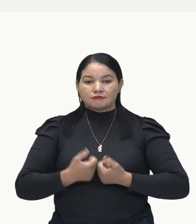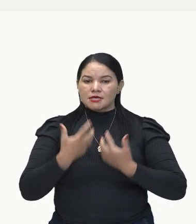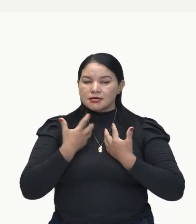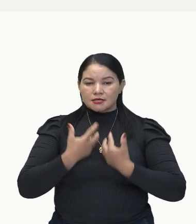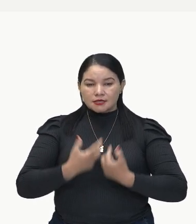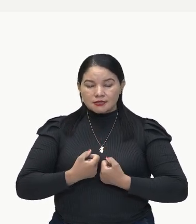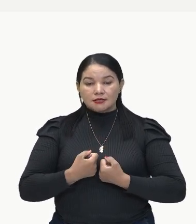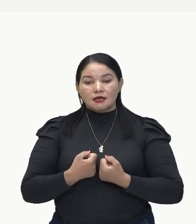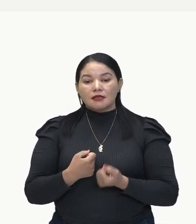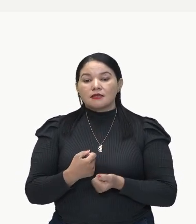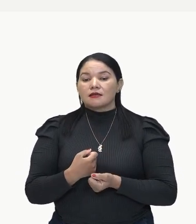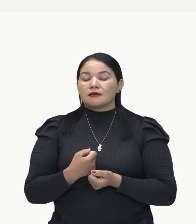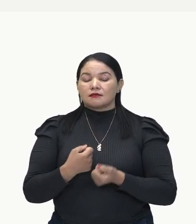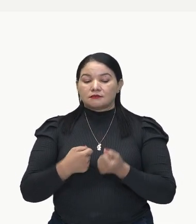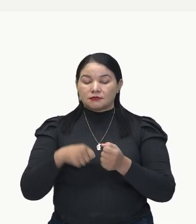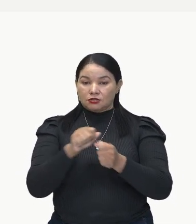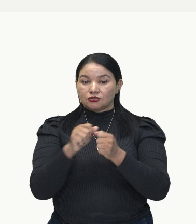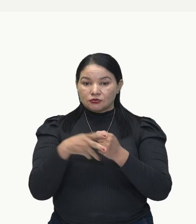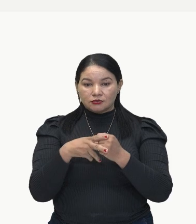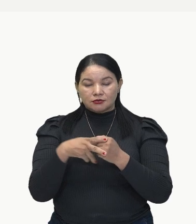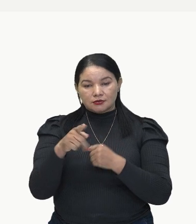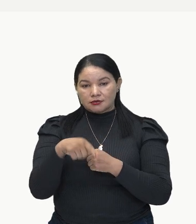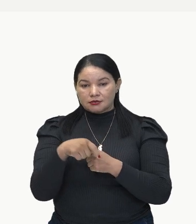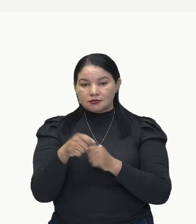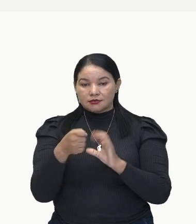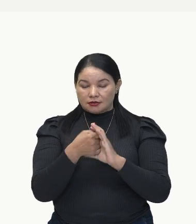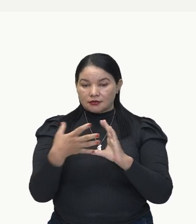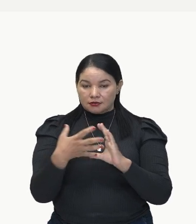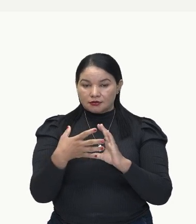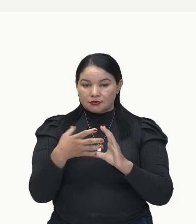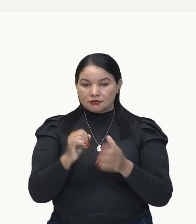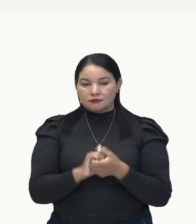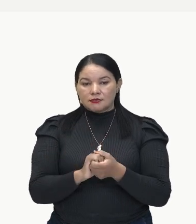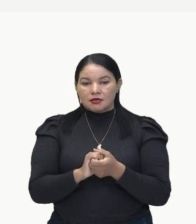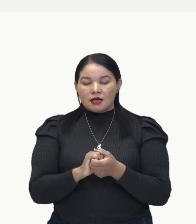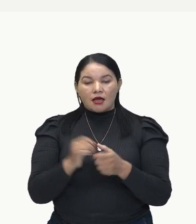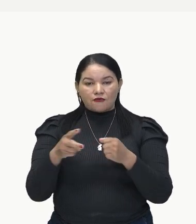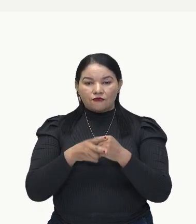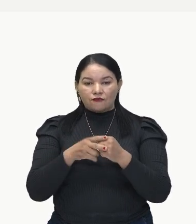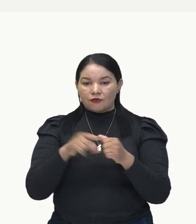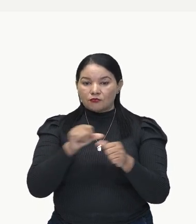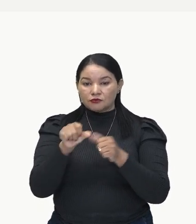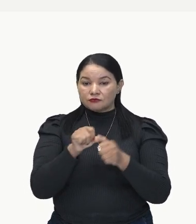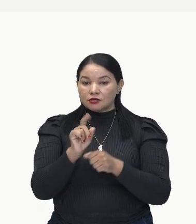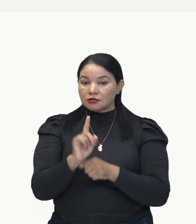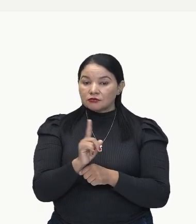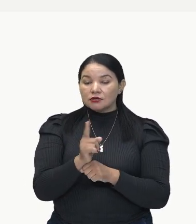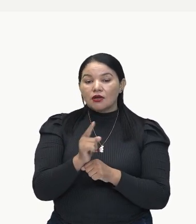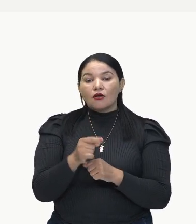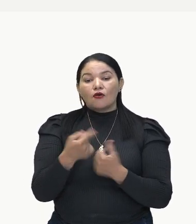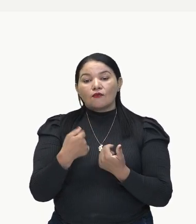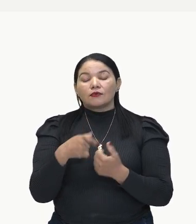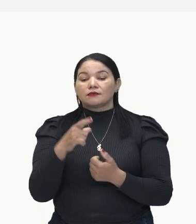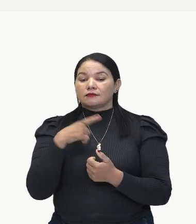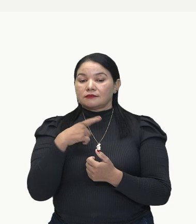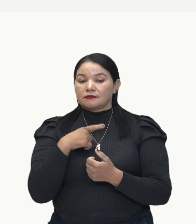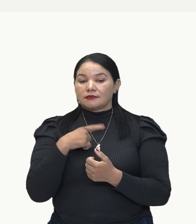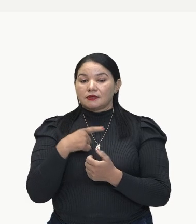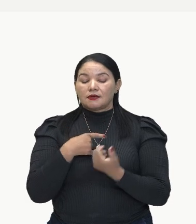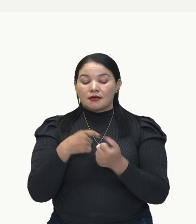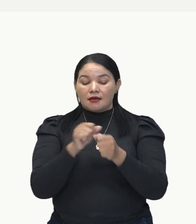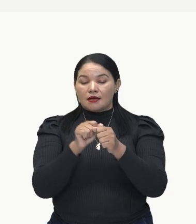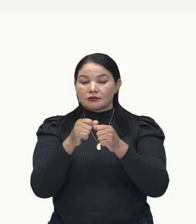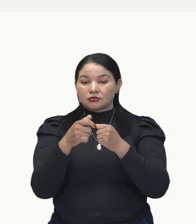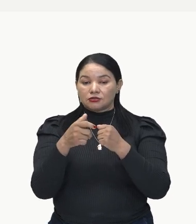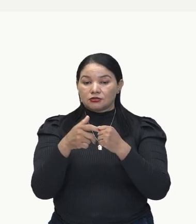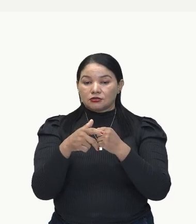cansada é um adjetivo, é uma característica. Aqui eu não estou modificando o meu verbo, aqui eu estou modificando o meu adjetivo.